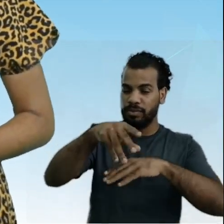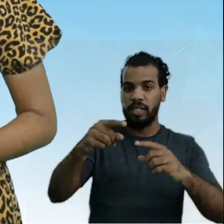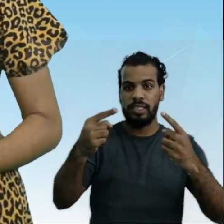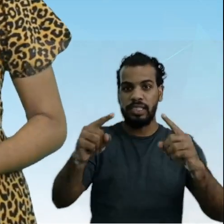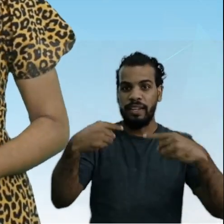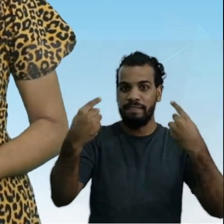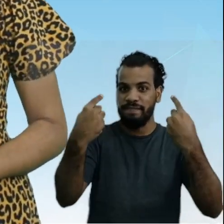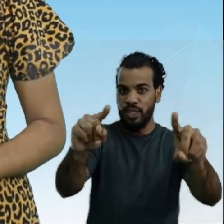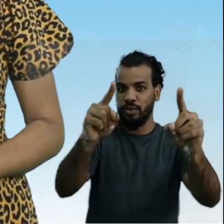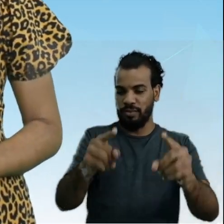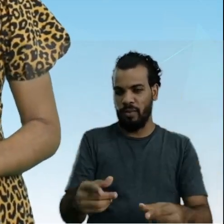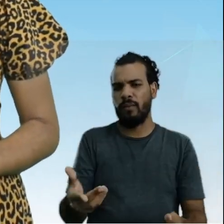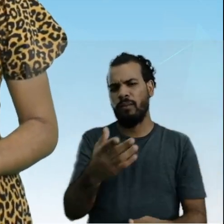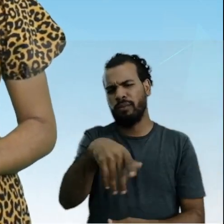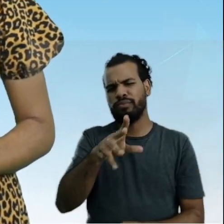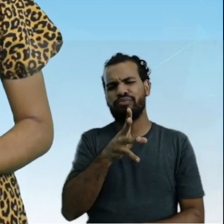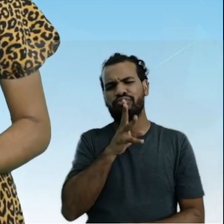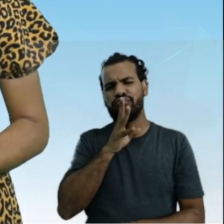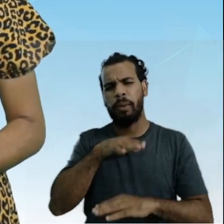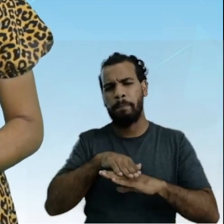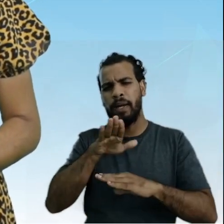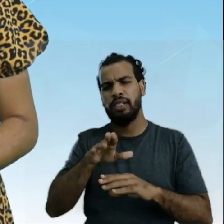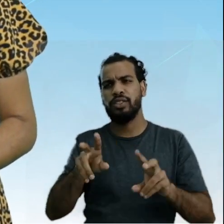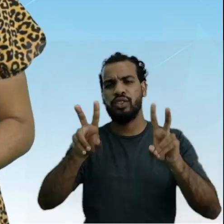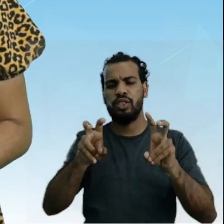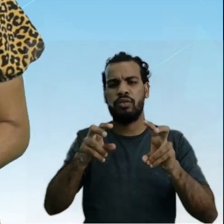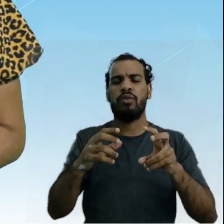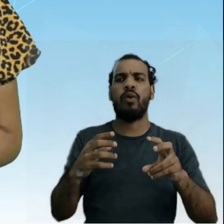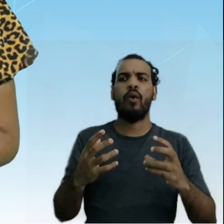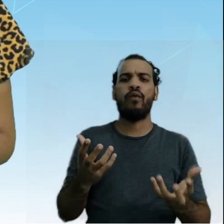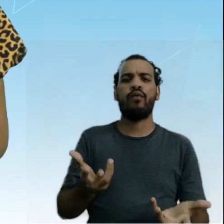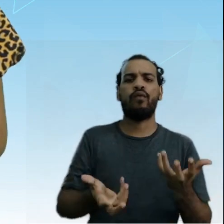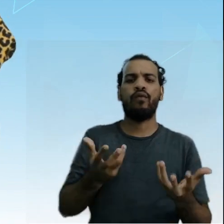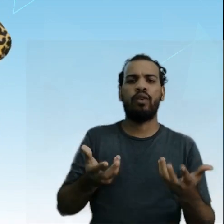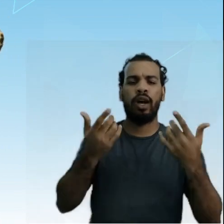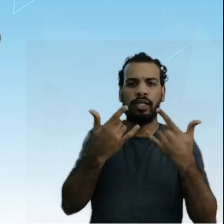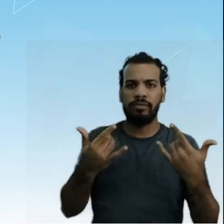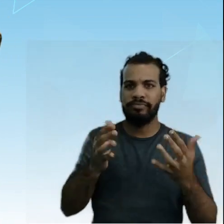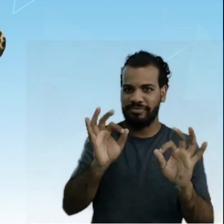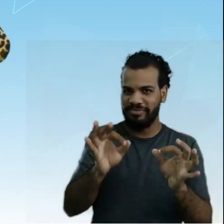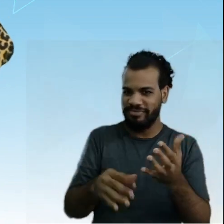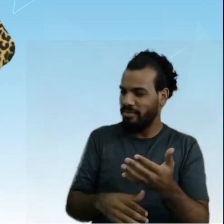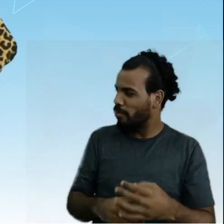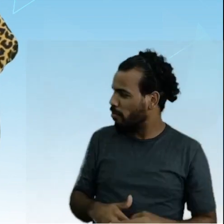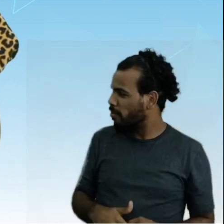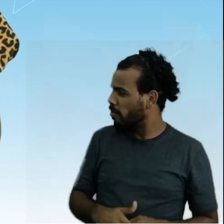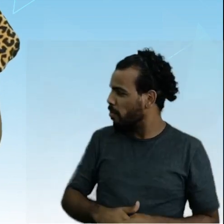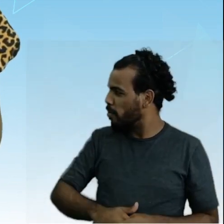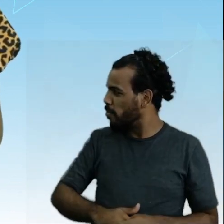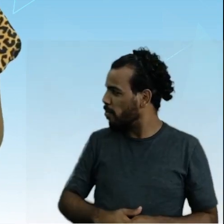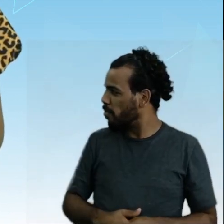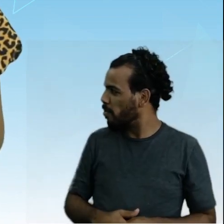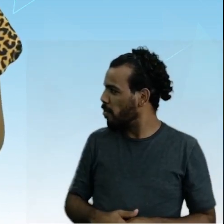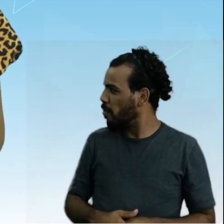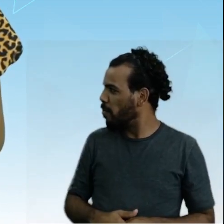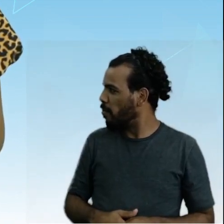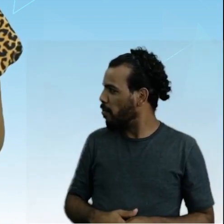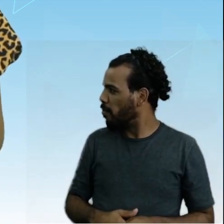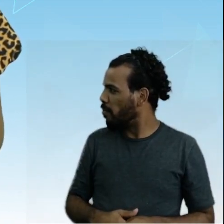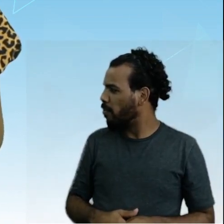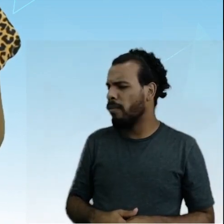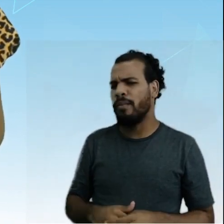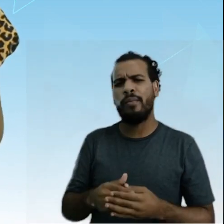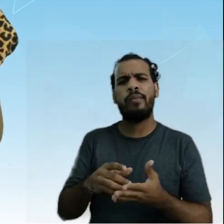vocês conhecerem mais um pouco sobre a banda O Cordel do Fogo Encantado? Não é isso, professor? Isso. Qual foi mesmo o CD, né,